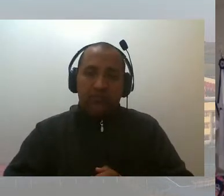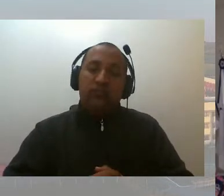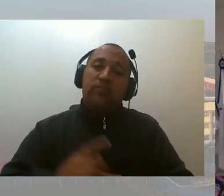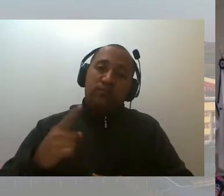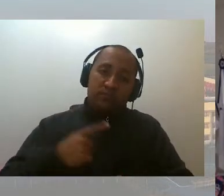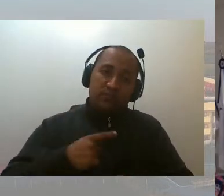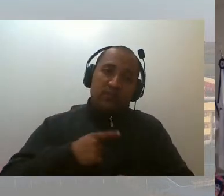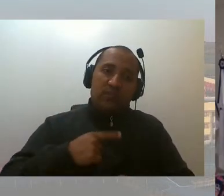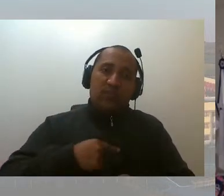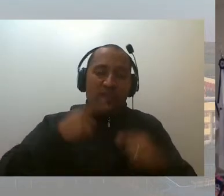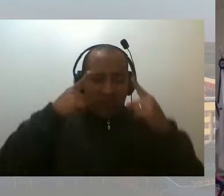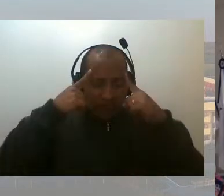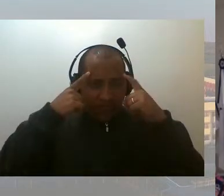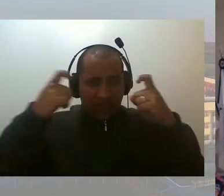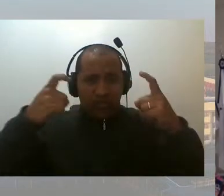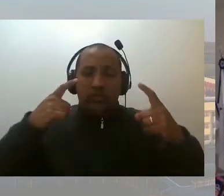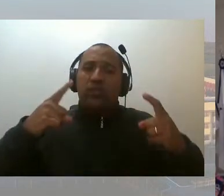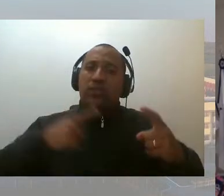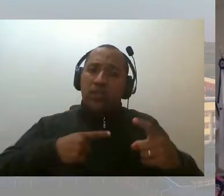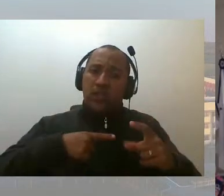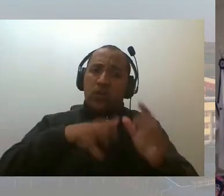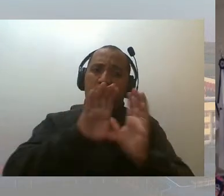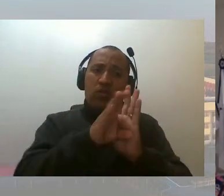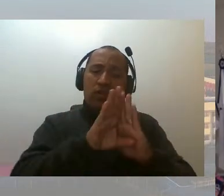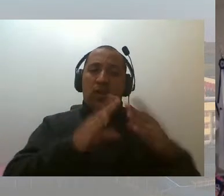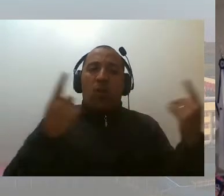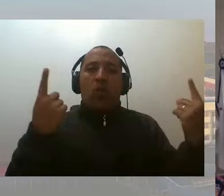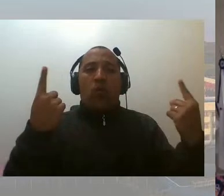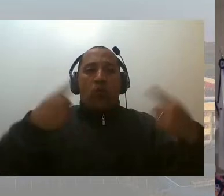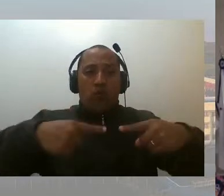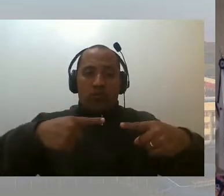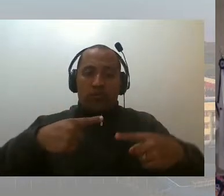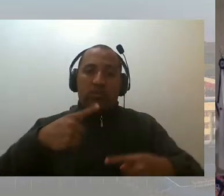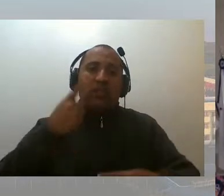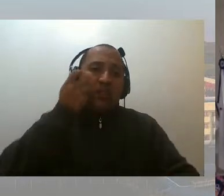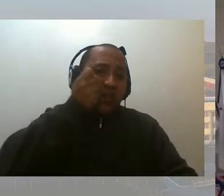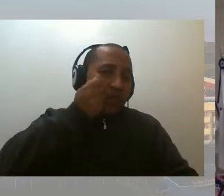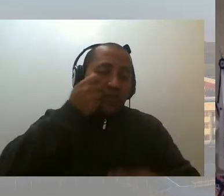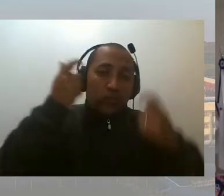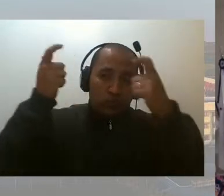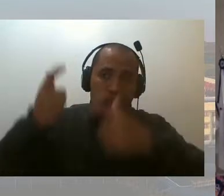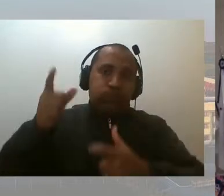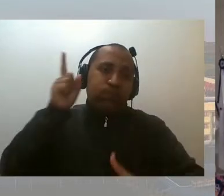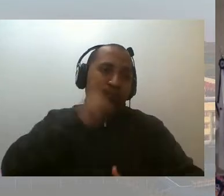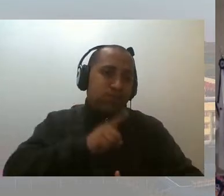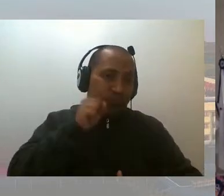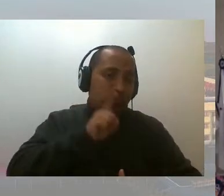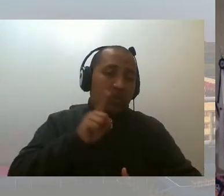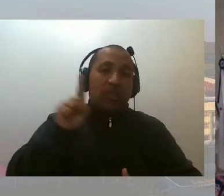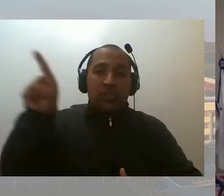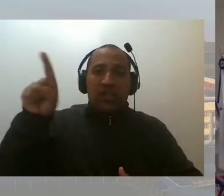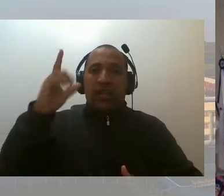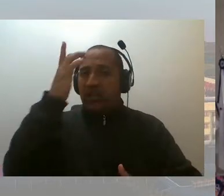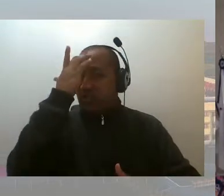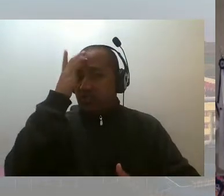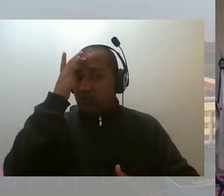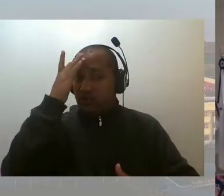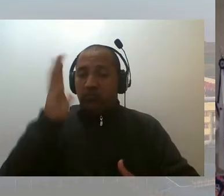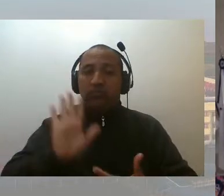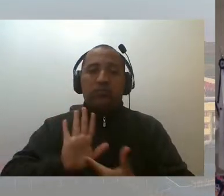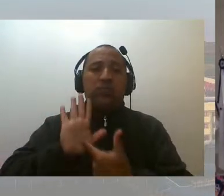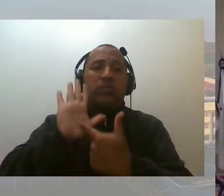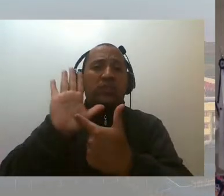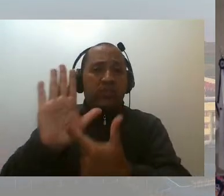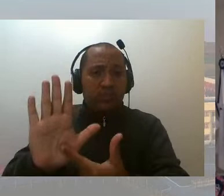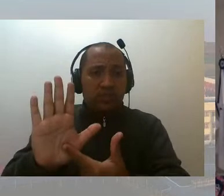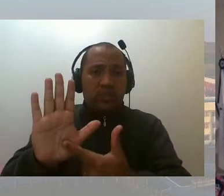e a violência são conceitos contrários. Os negros dos Estados Unidos, seguindo o povo da Índia, demonstraram que